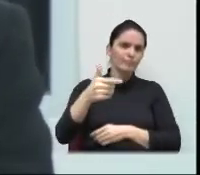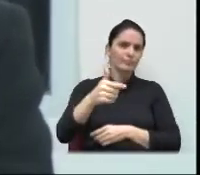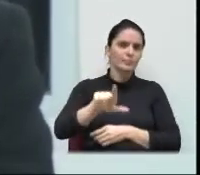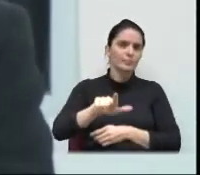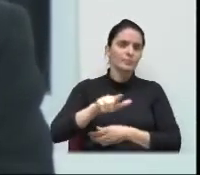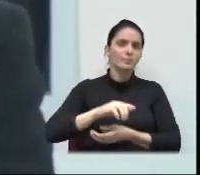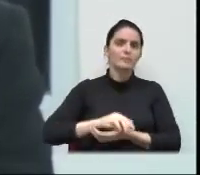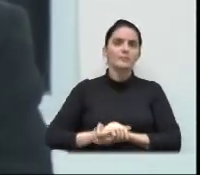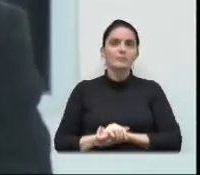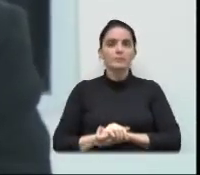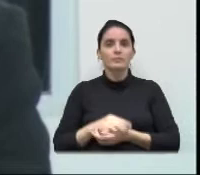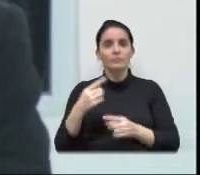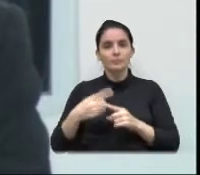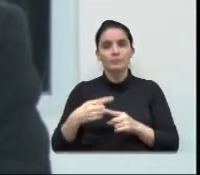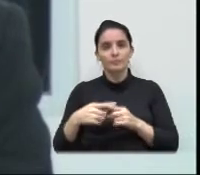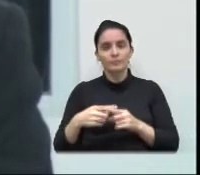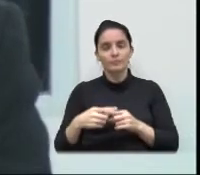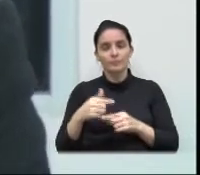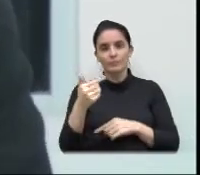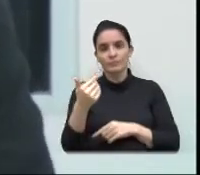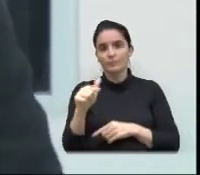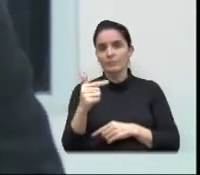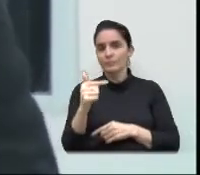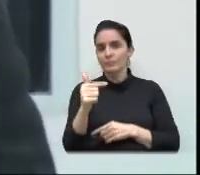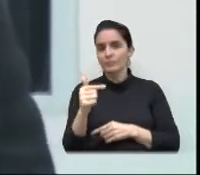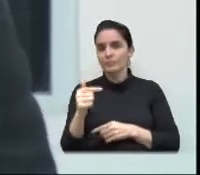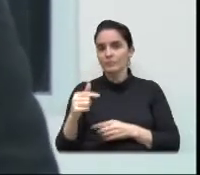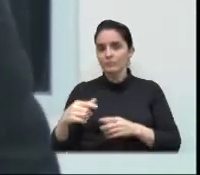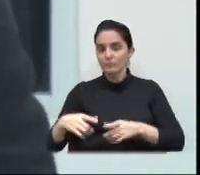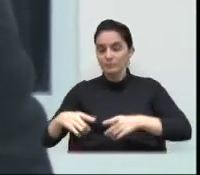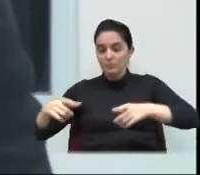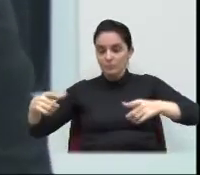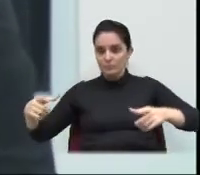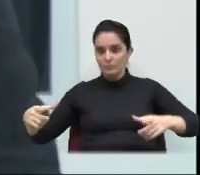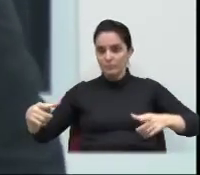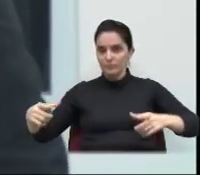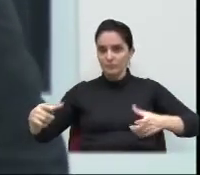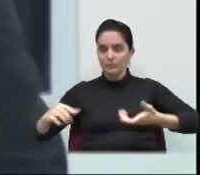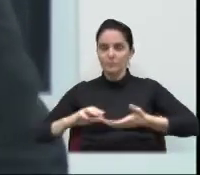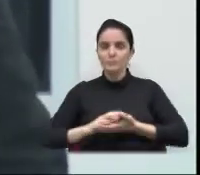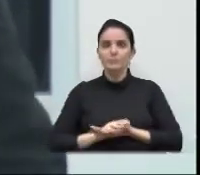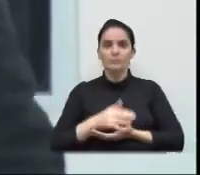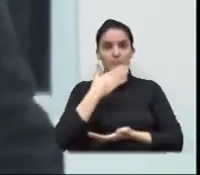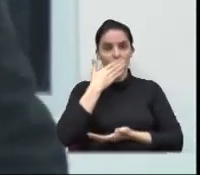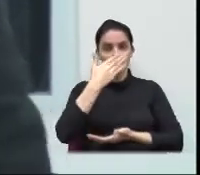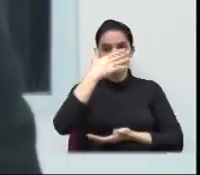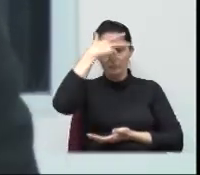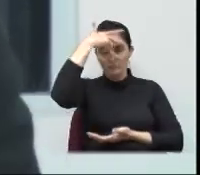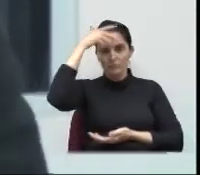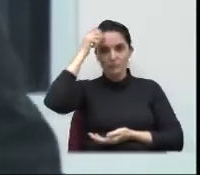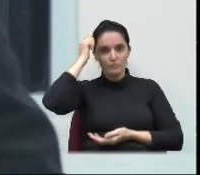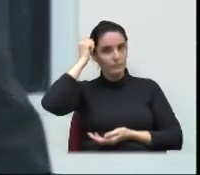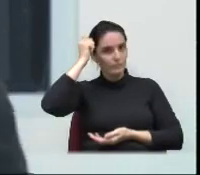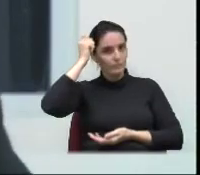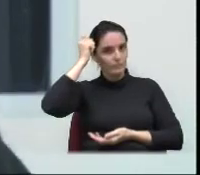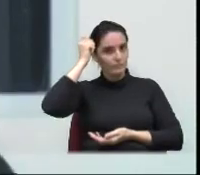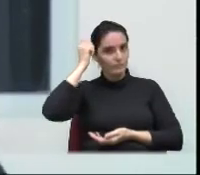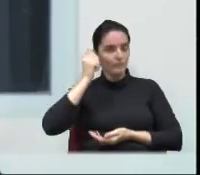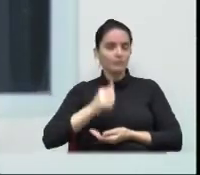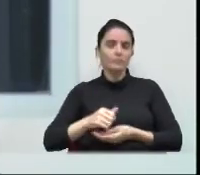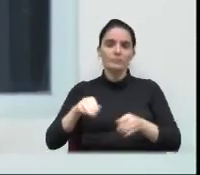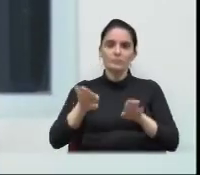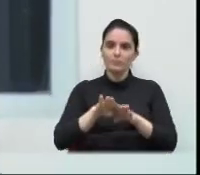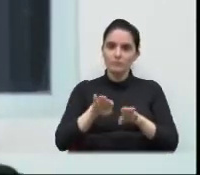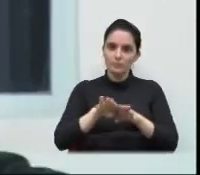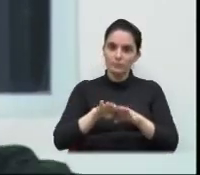pelo fato de não haver a duplicação daquele espaço. Então eu peço à Prefeitura Municipal, também ao assessor, o